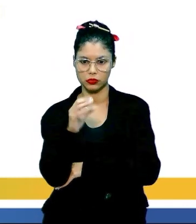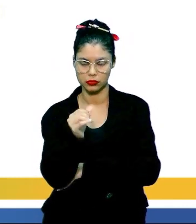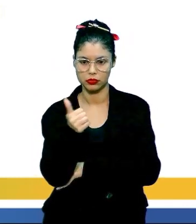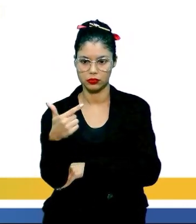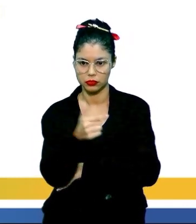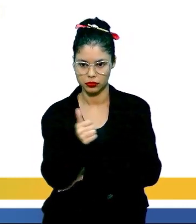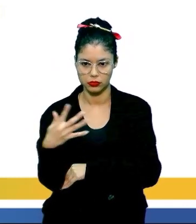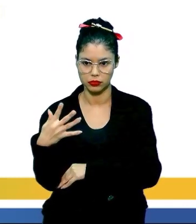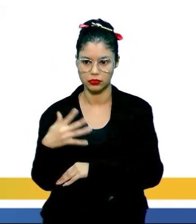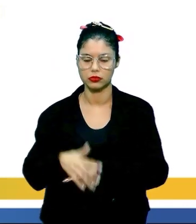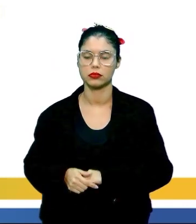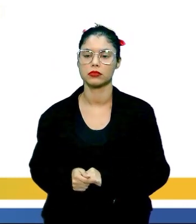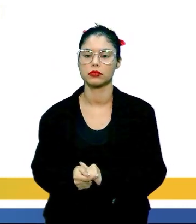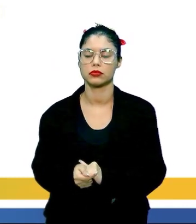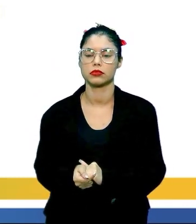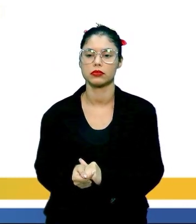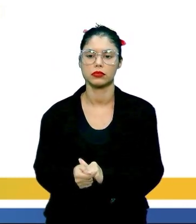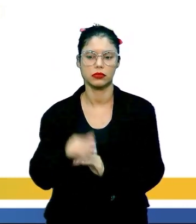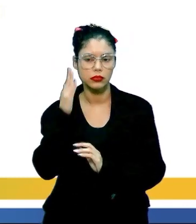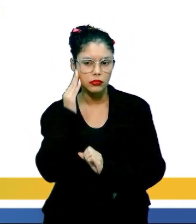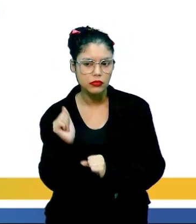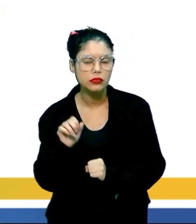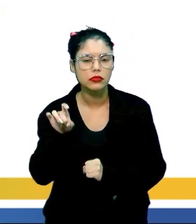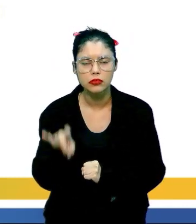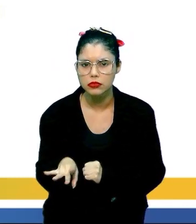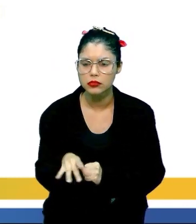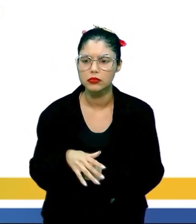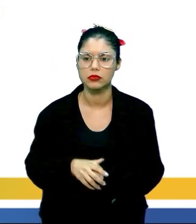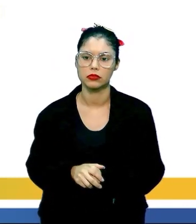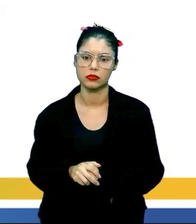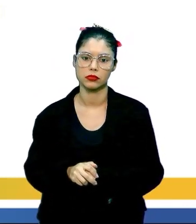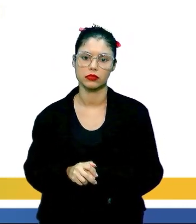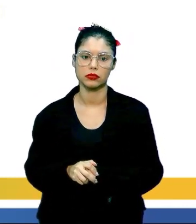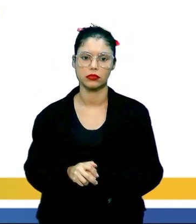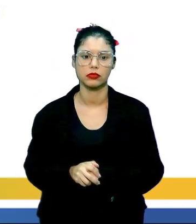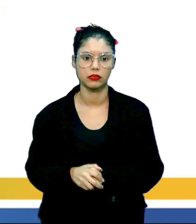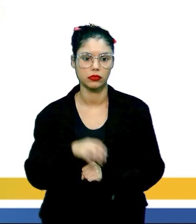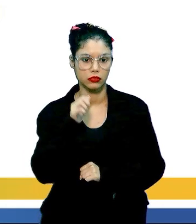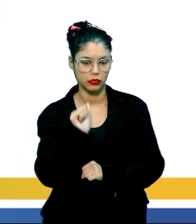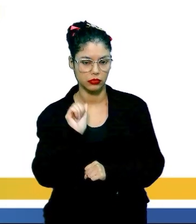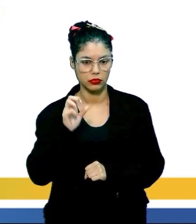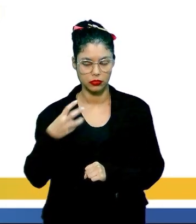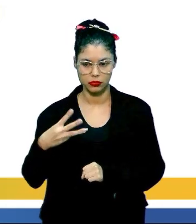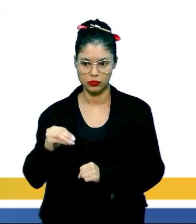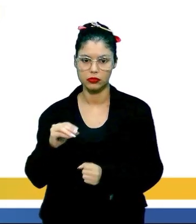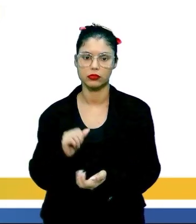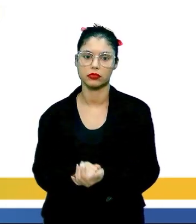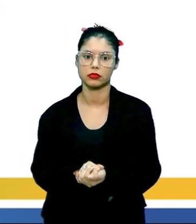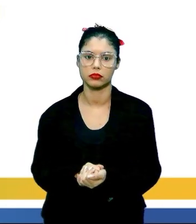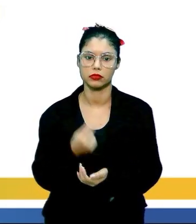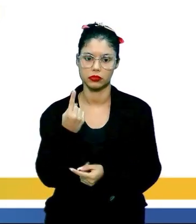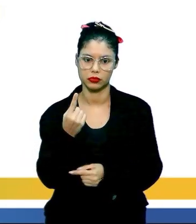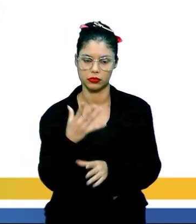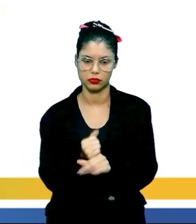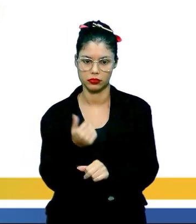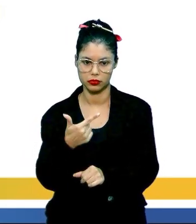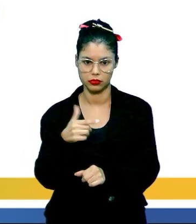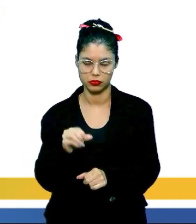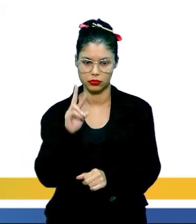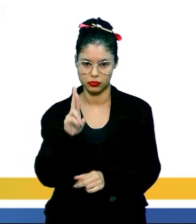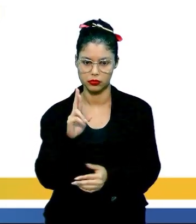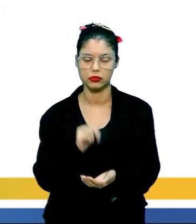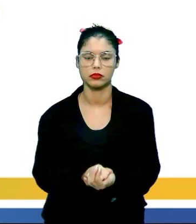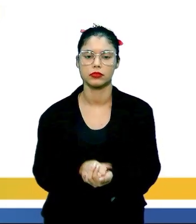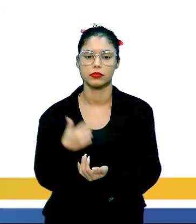10, 12, 14. Eu preciso saber quem é o último termo. Já é o A30. A30 é A1 mais